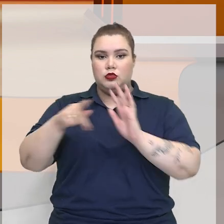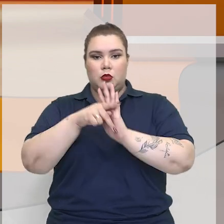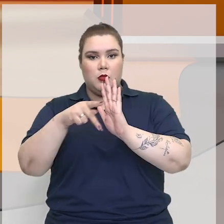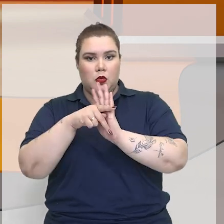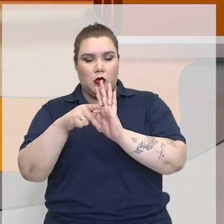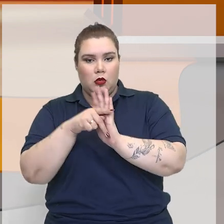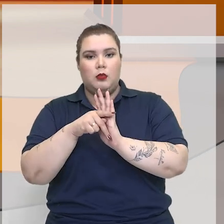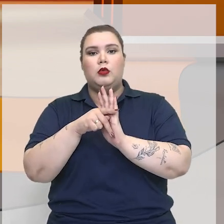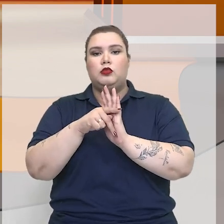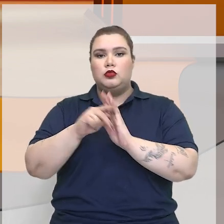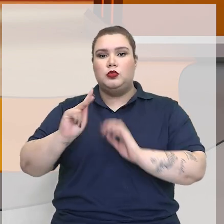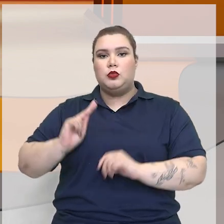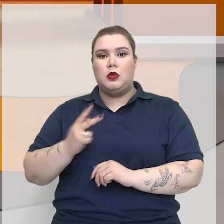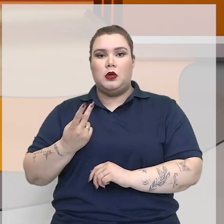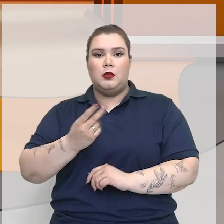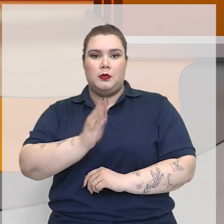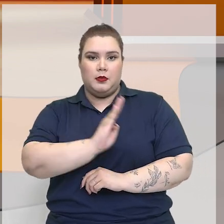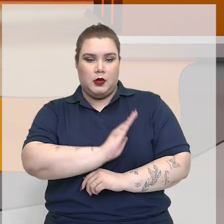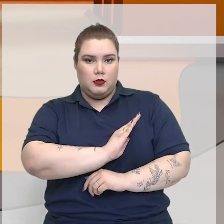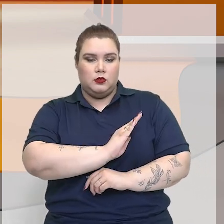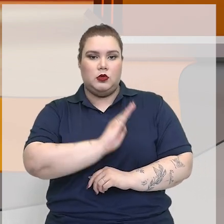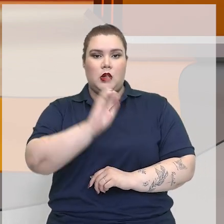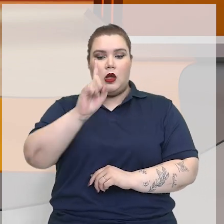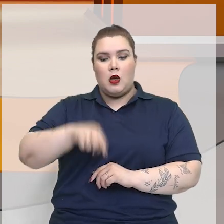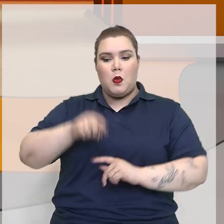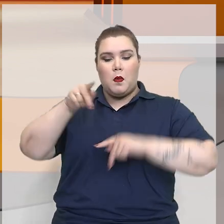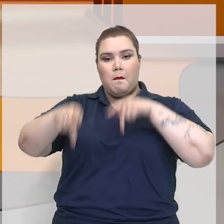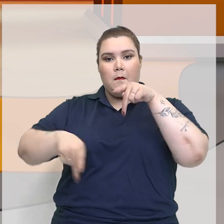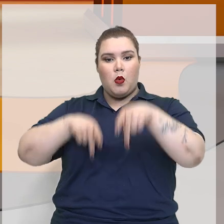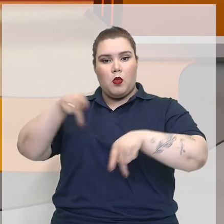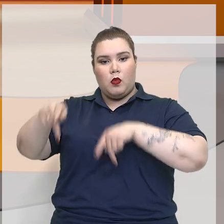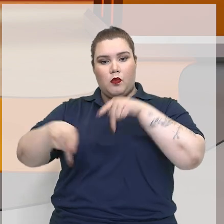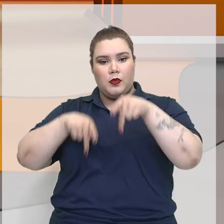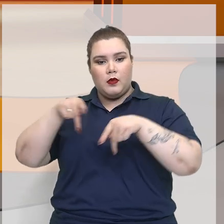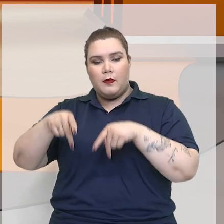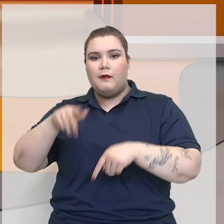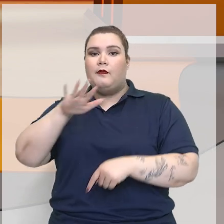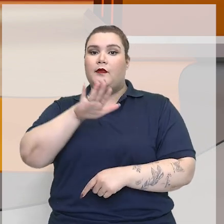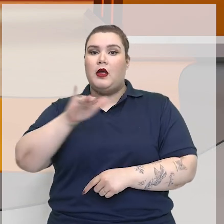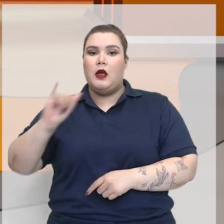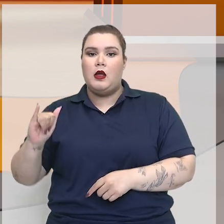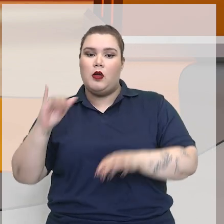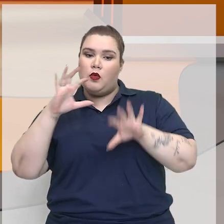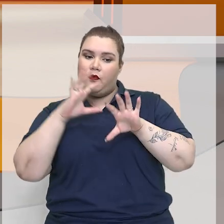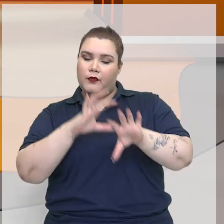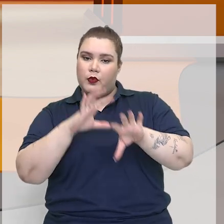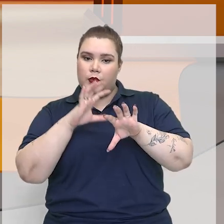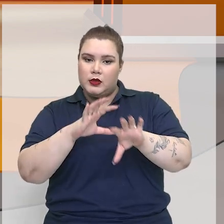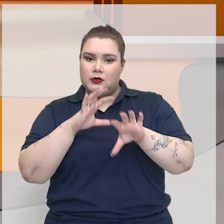hebreus, que irão ser, né, um povo que irão influenciar